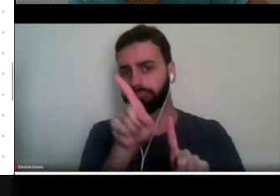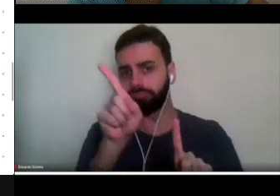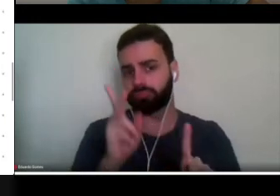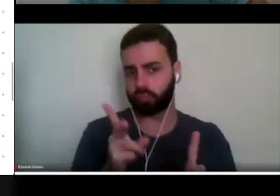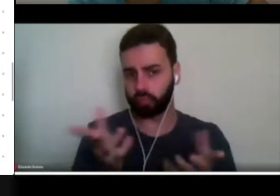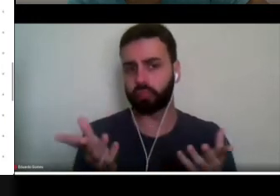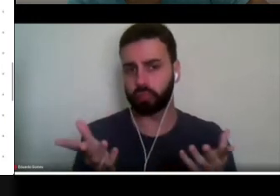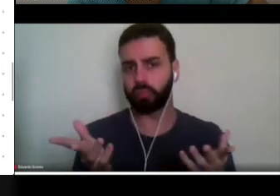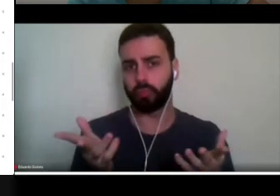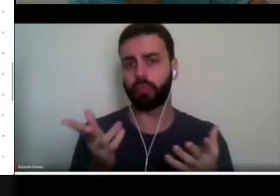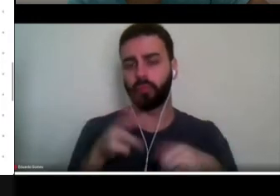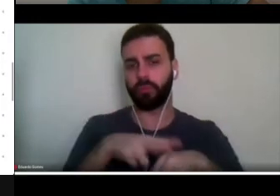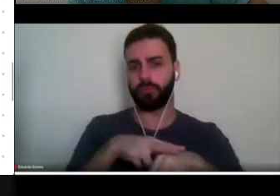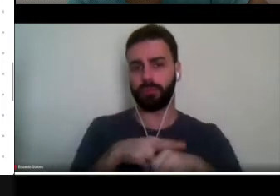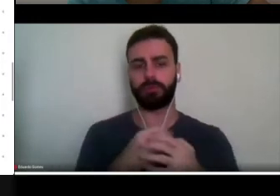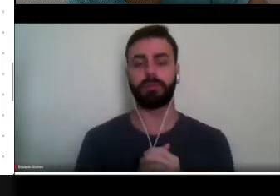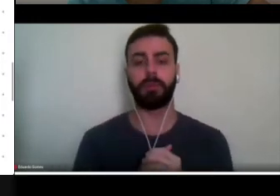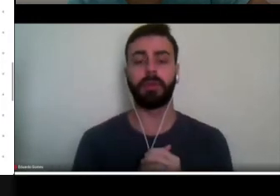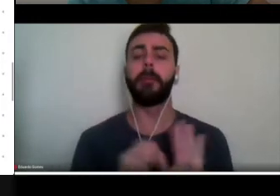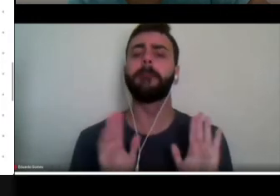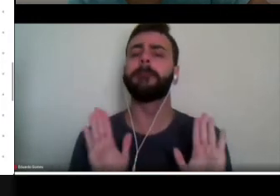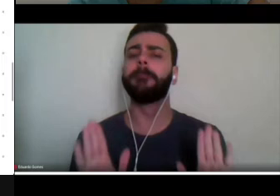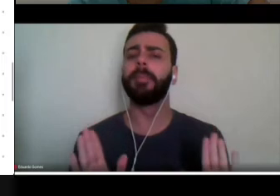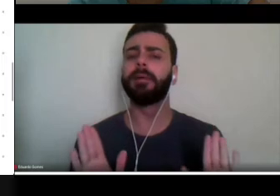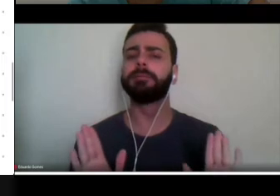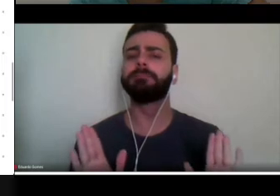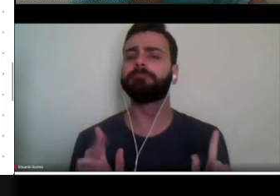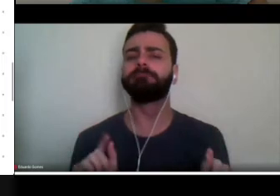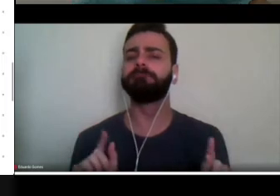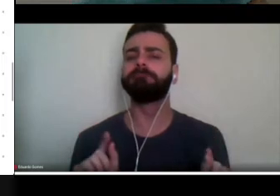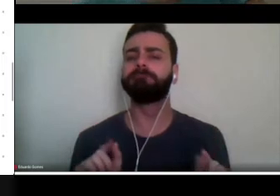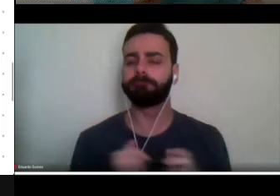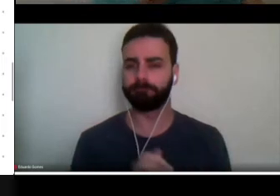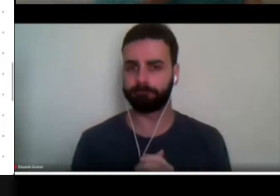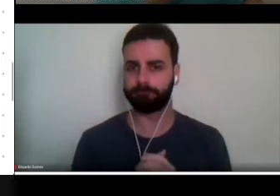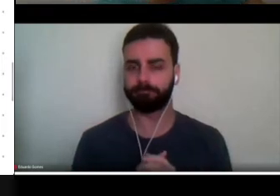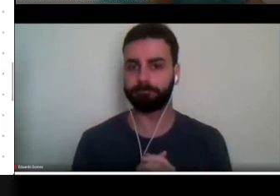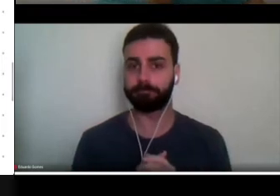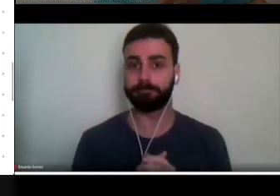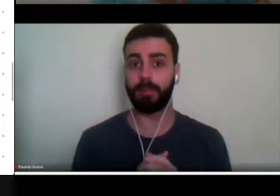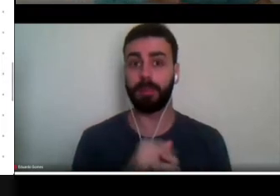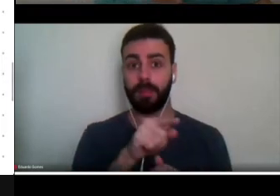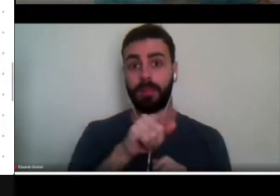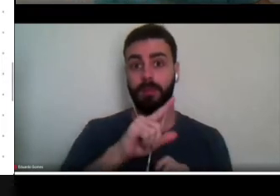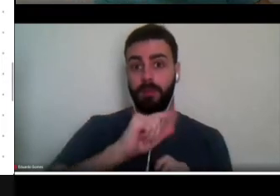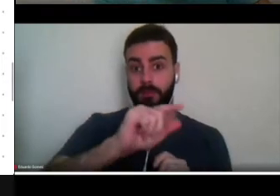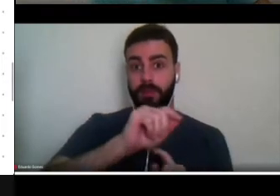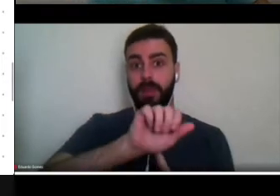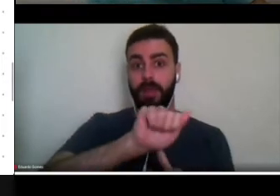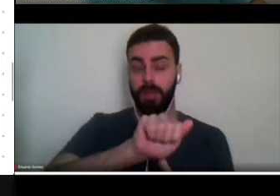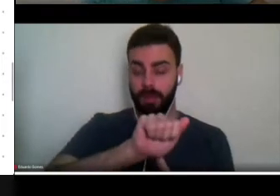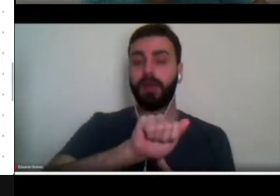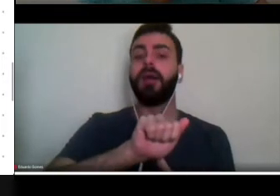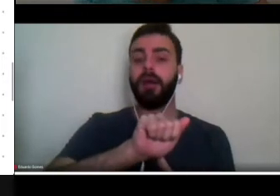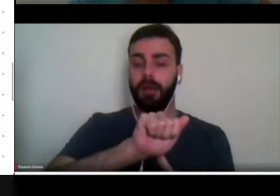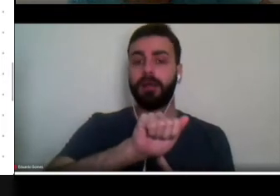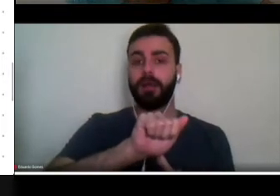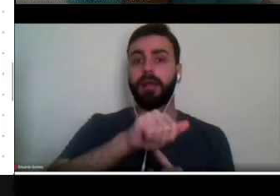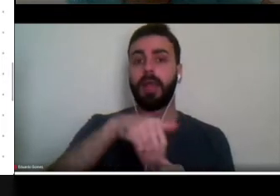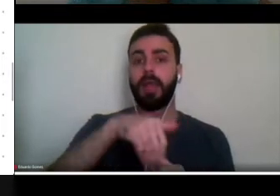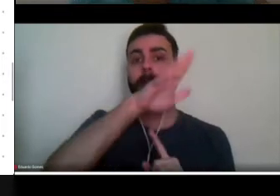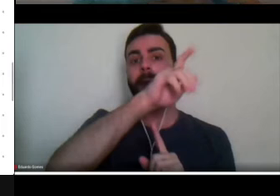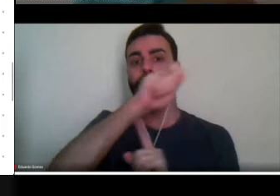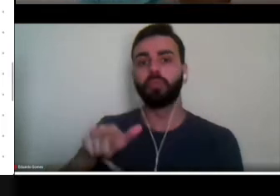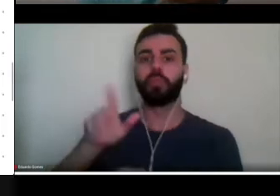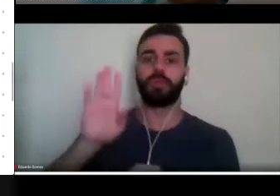a velocidade de A é maior que a velocidade de B. Por que o módulo da velocidade de A é maior do que o módulo da velocidade